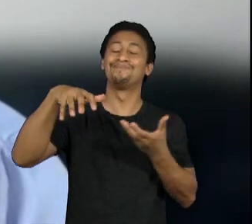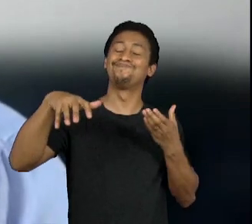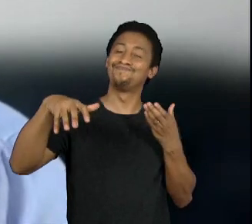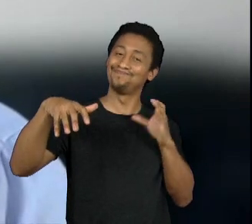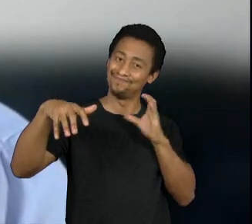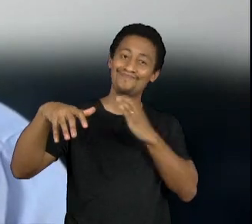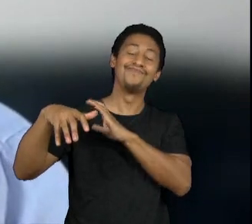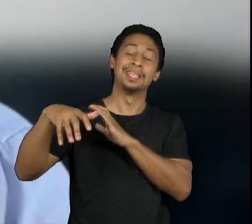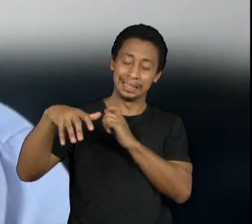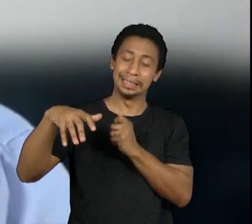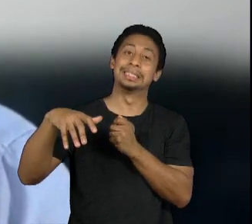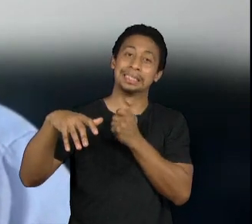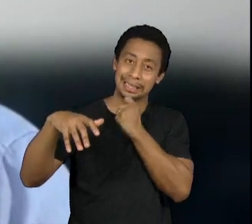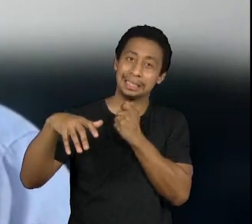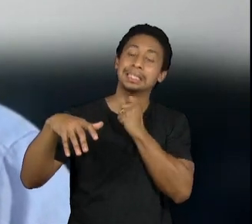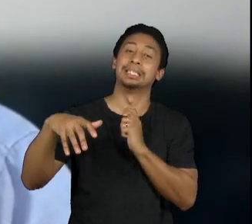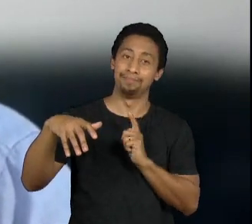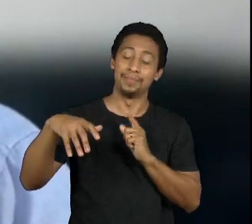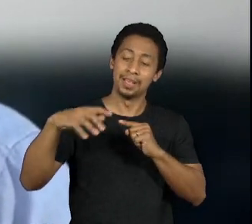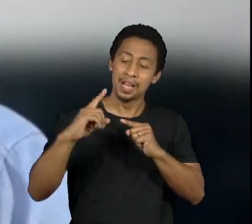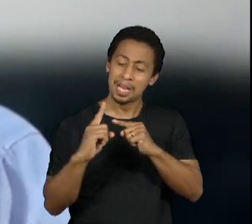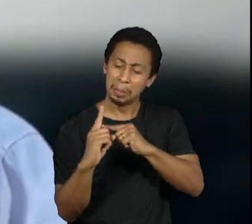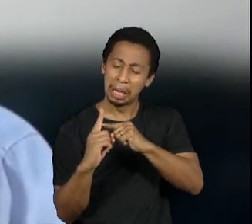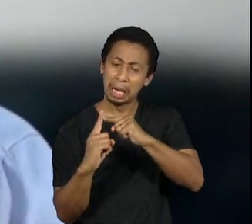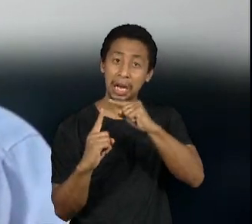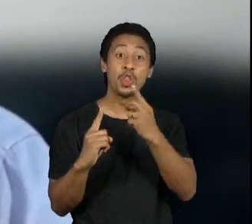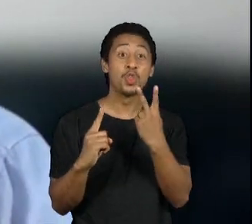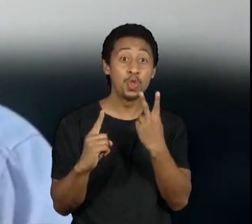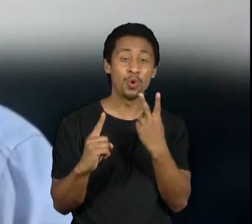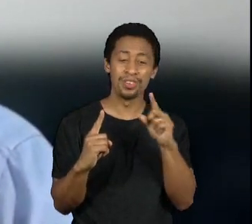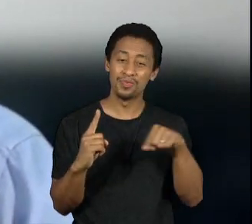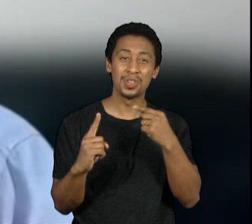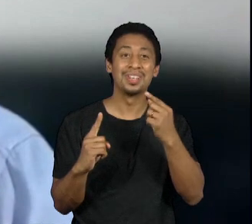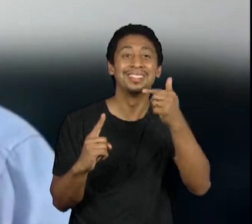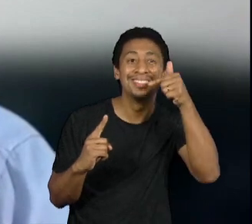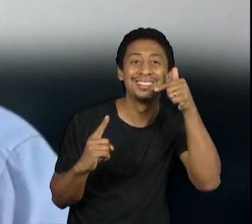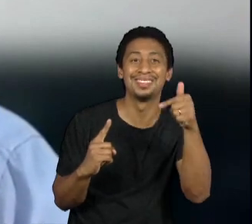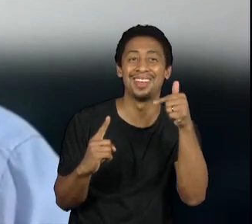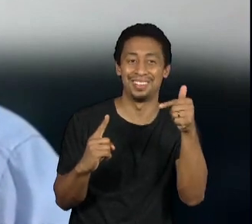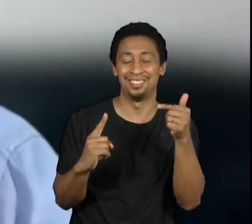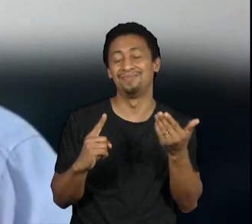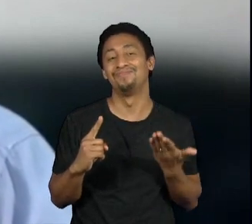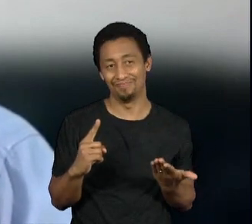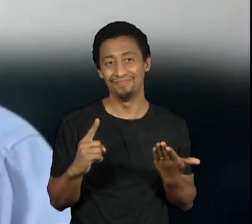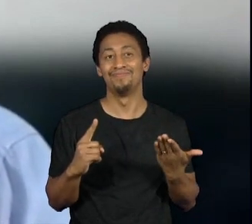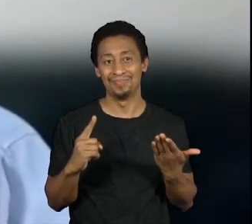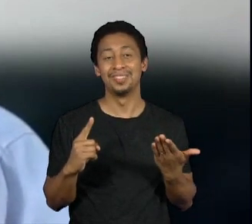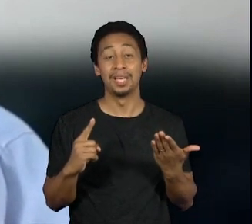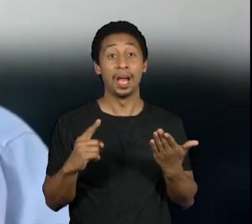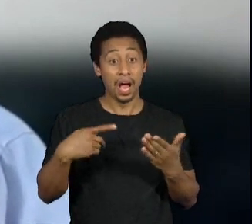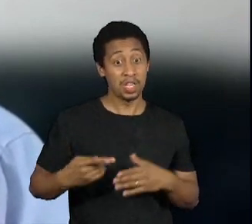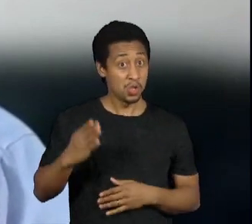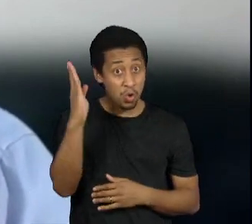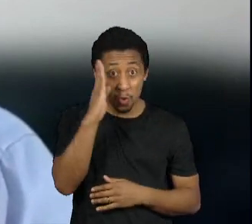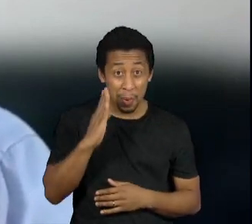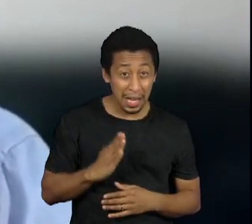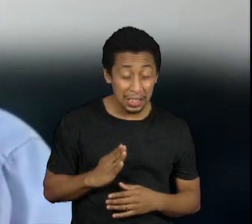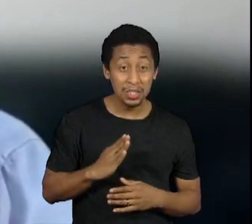aquecer 2,7 graus centígrados em média, o que significa um aumento no Brasil Central